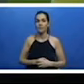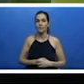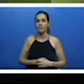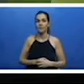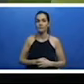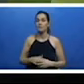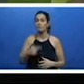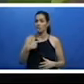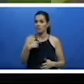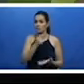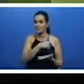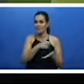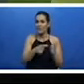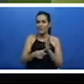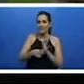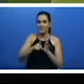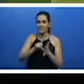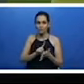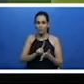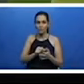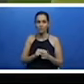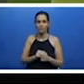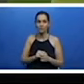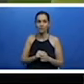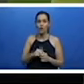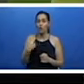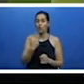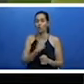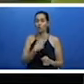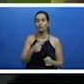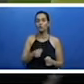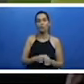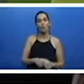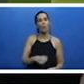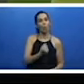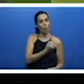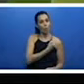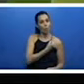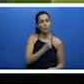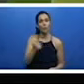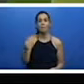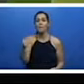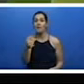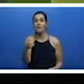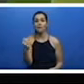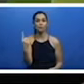o antecessor, a gente escreve o número menos 1.